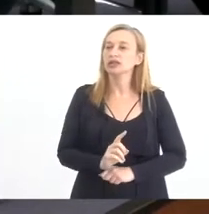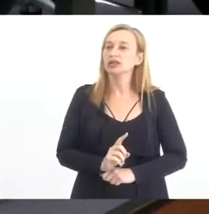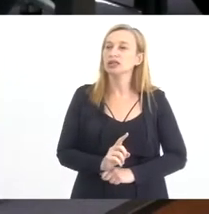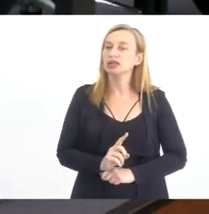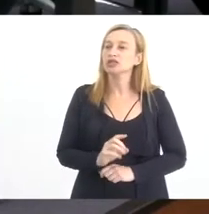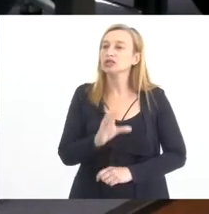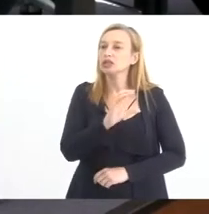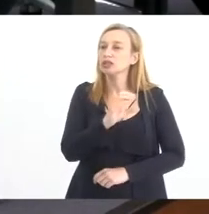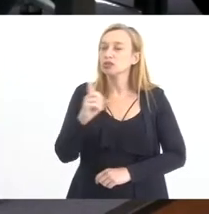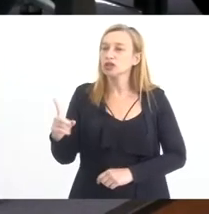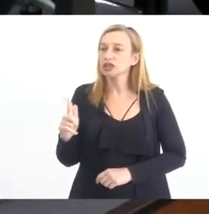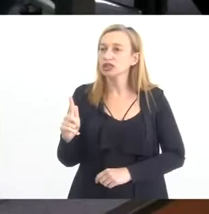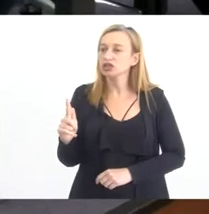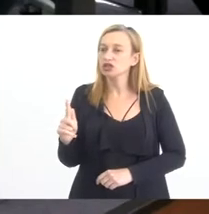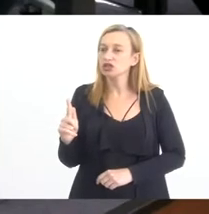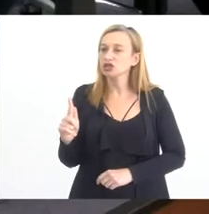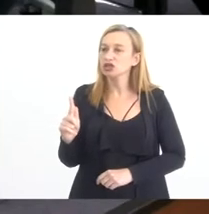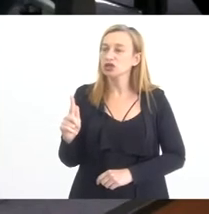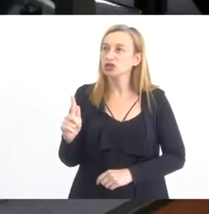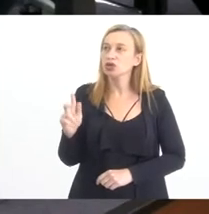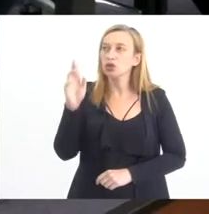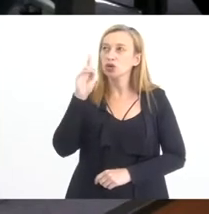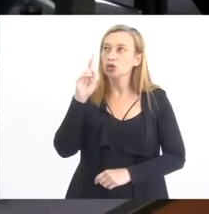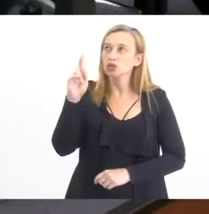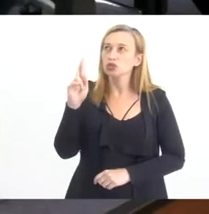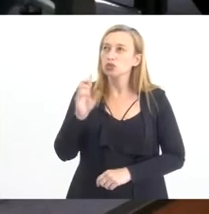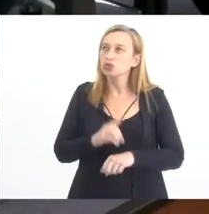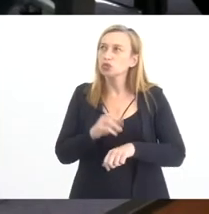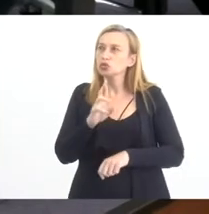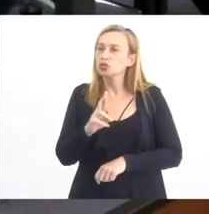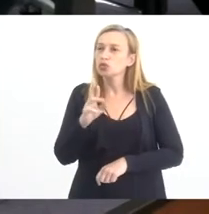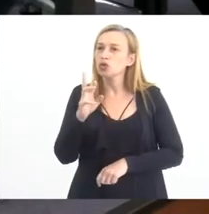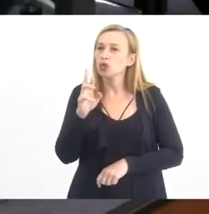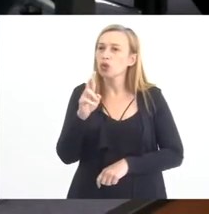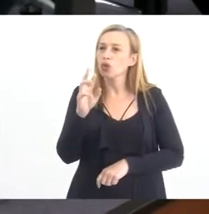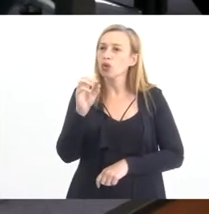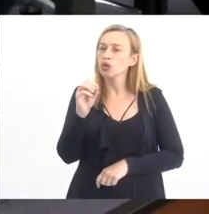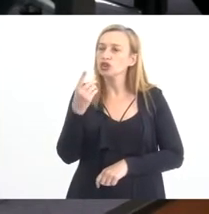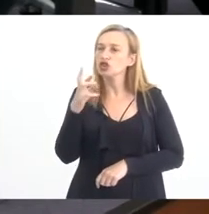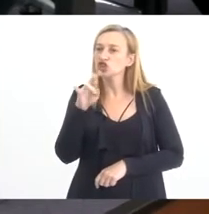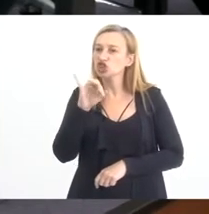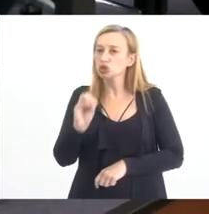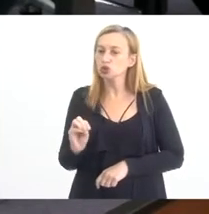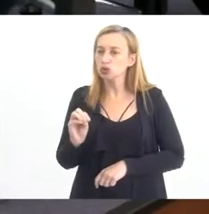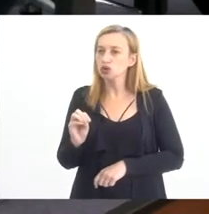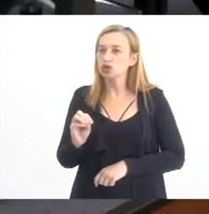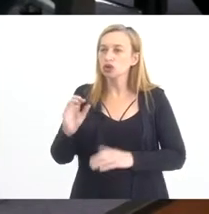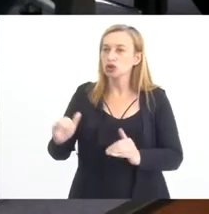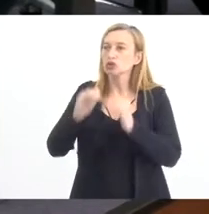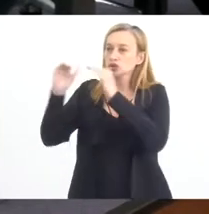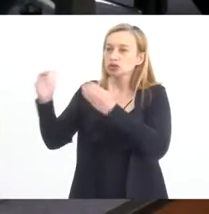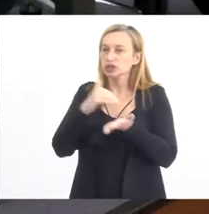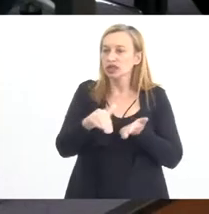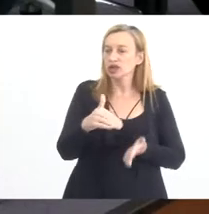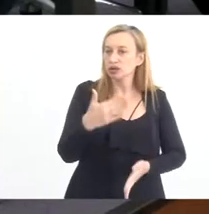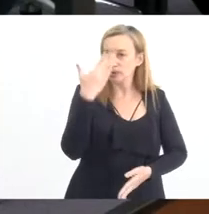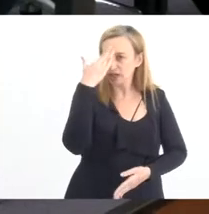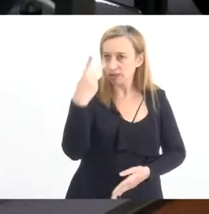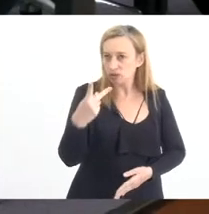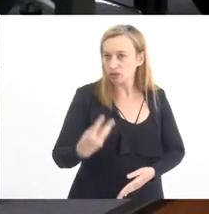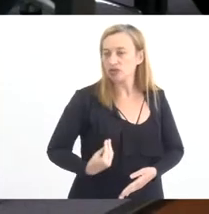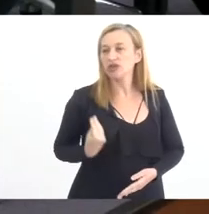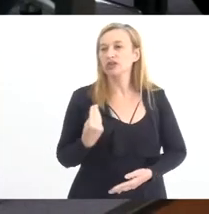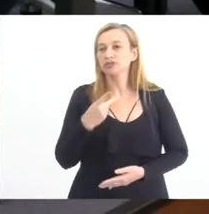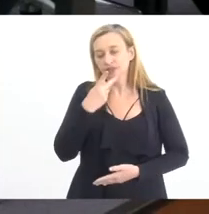de Campo Grande, o doutor Rodrigo Lopes. Então, subsecretário, obrigado pela presença.